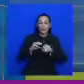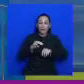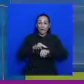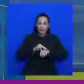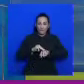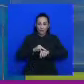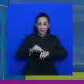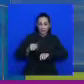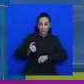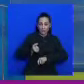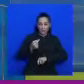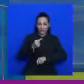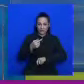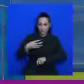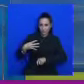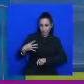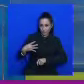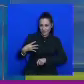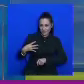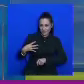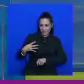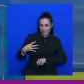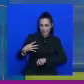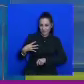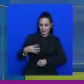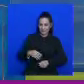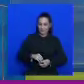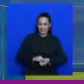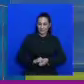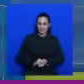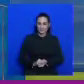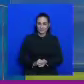Bola marrom número 14.